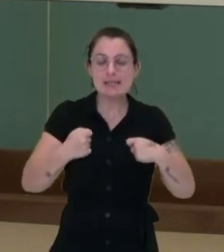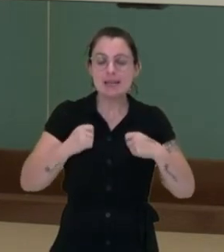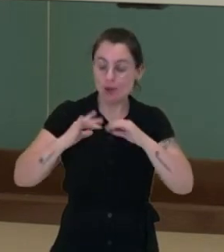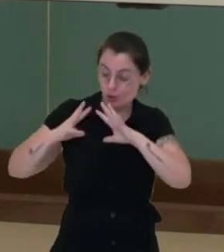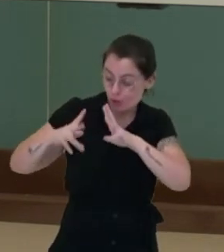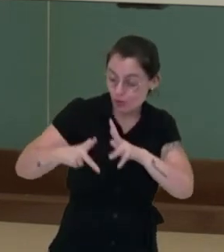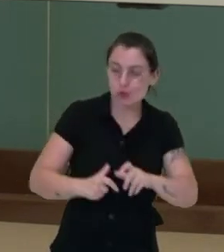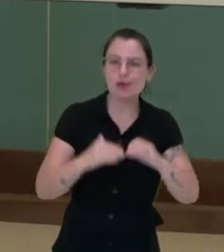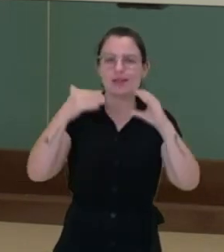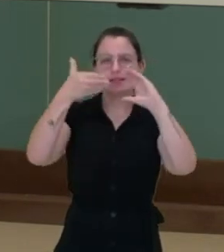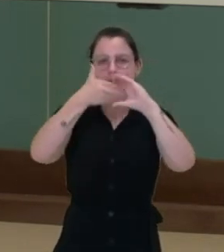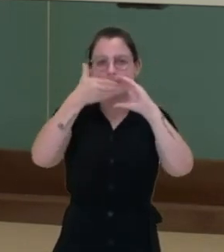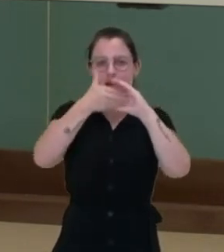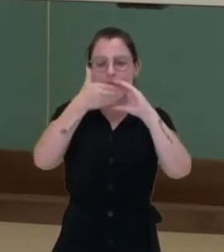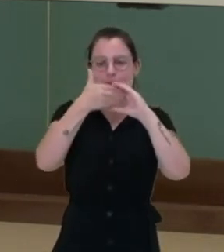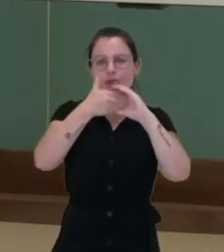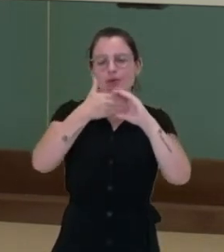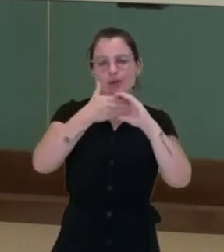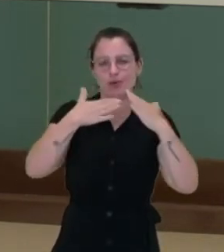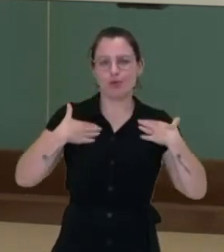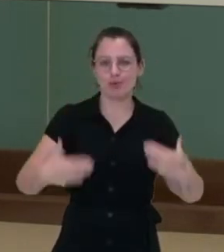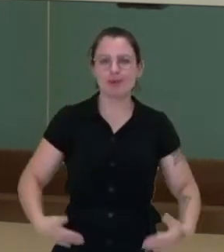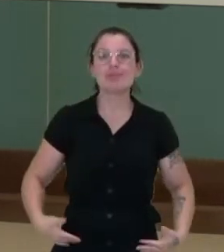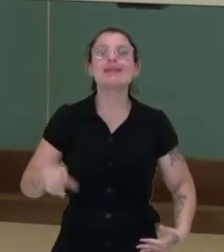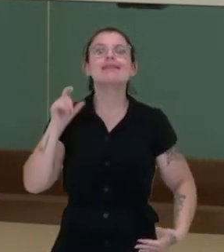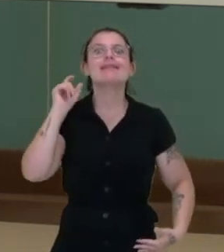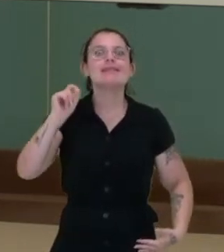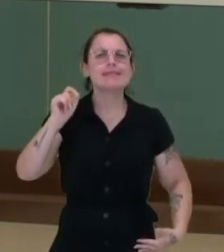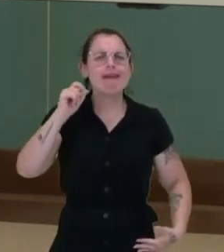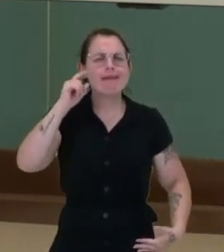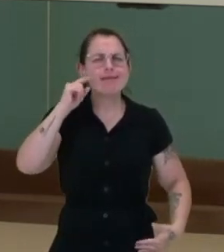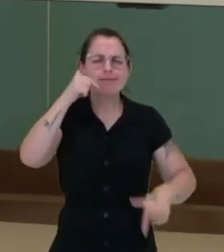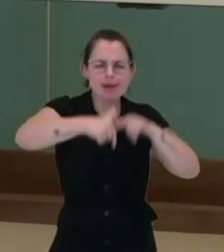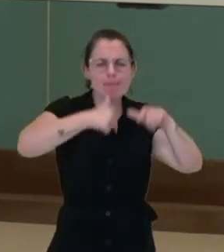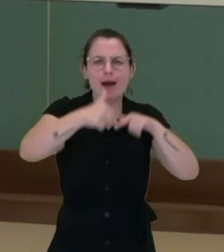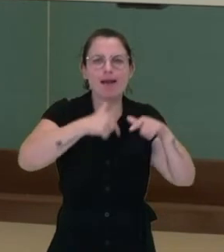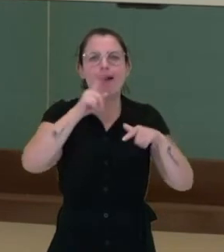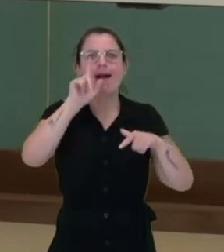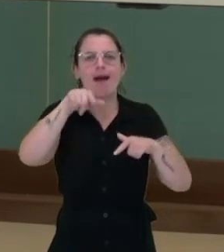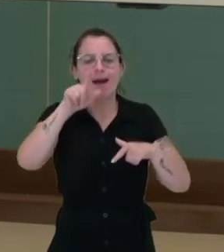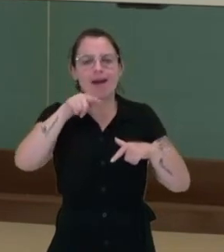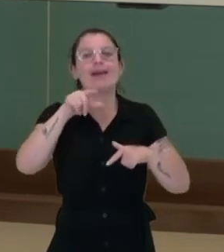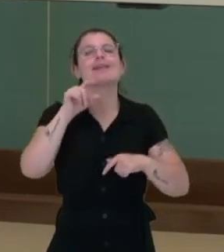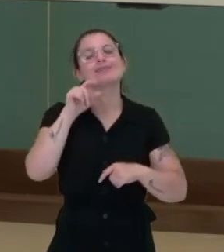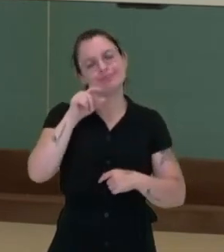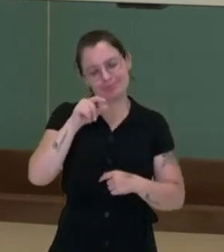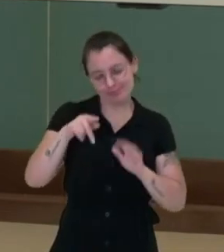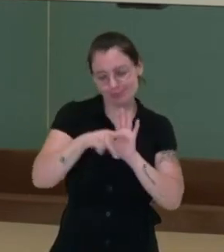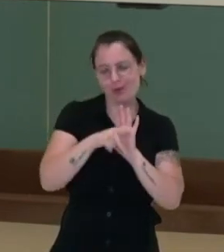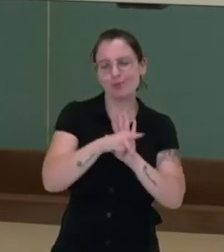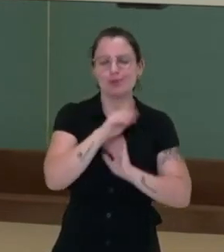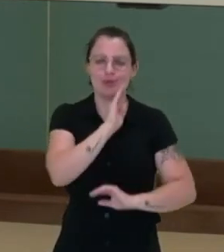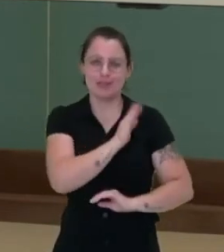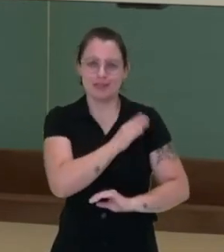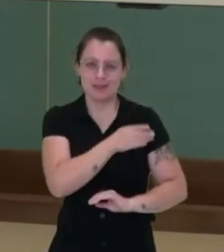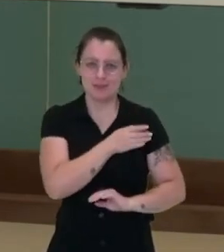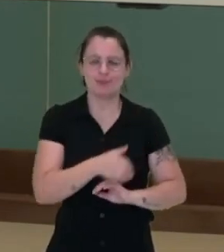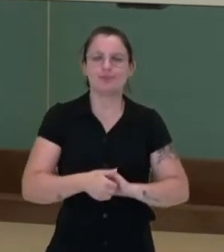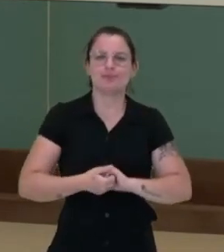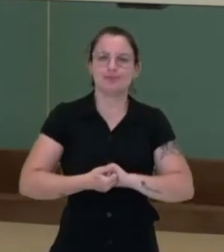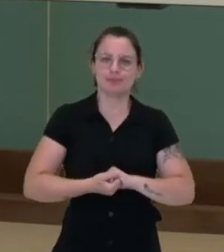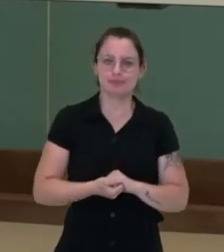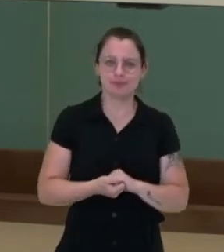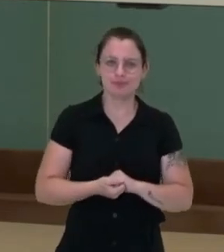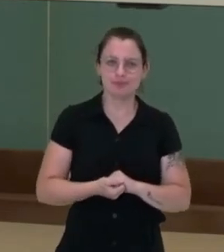E quem faz esse trabalho? O sistema cardiovascular. O sangue leva esse gás.